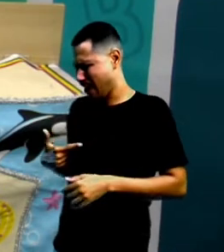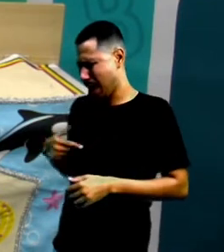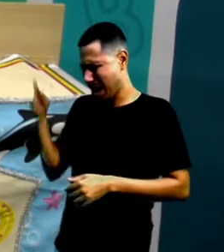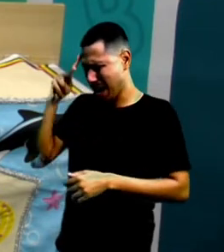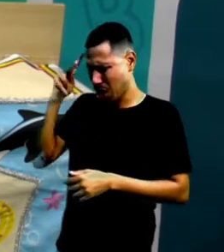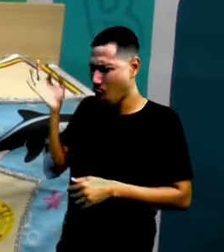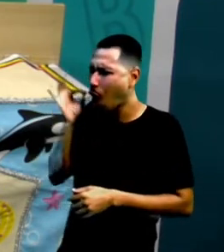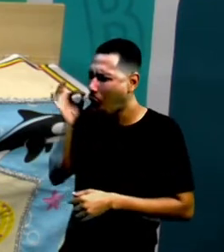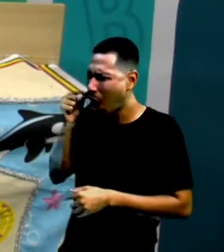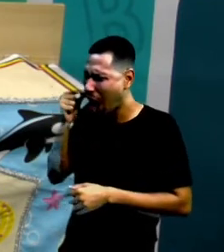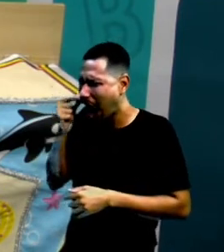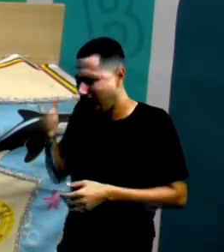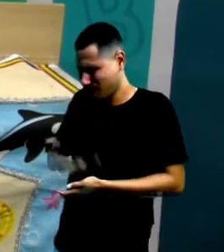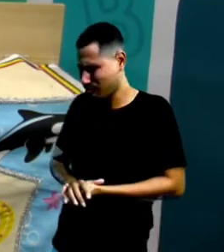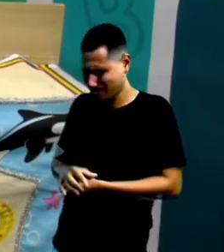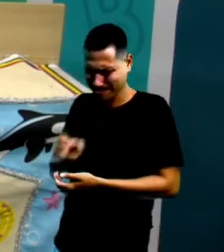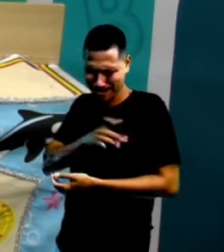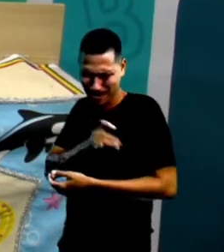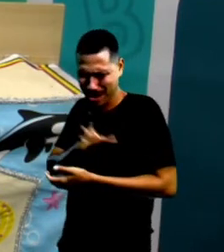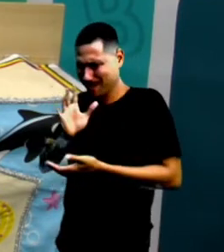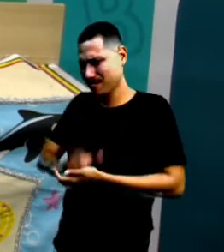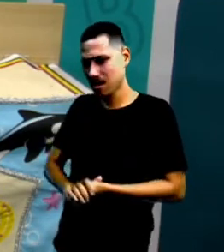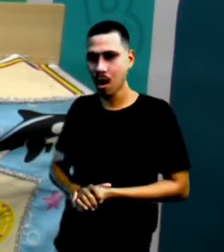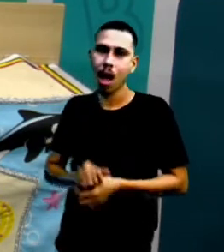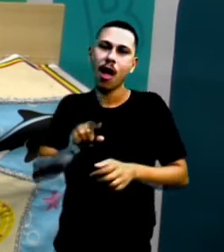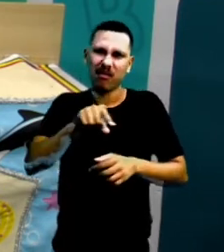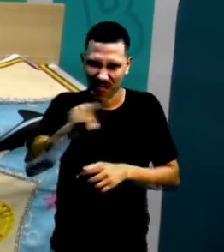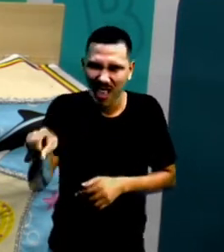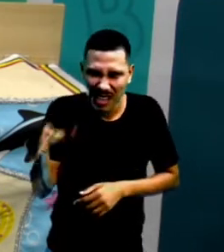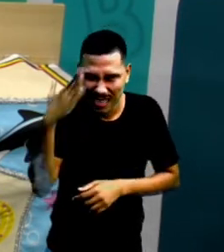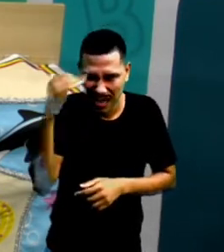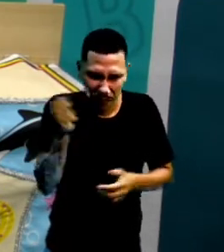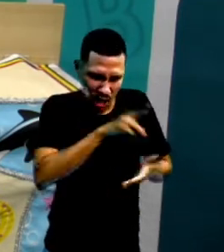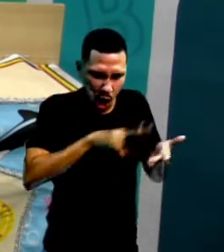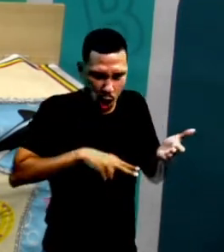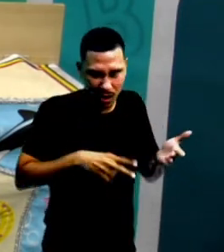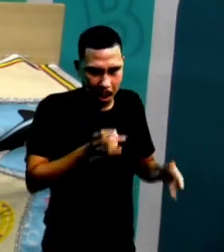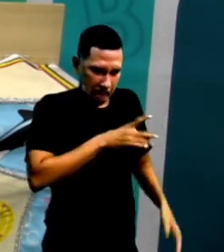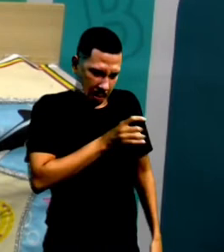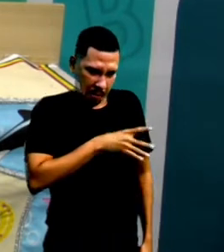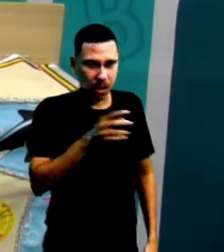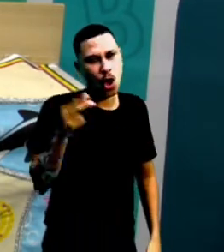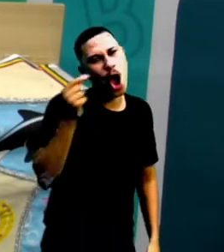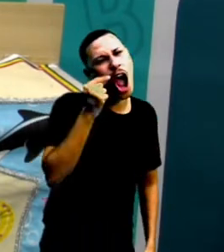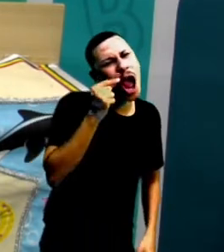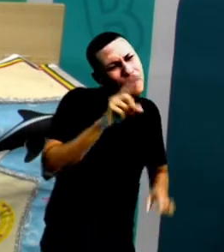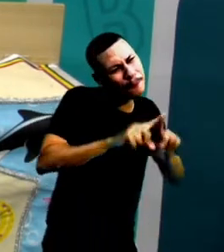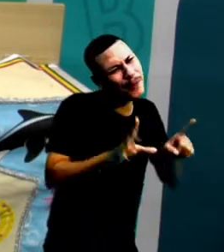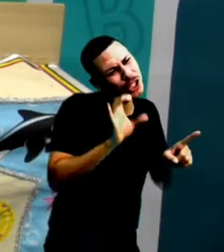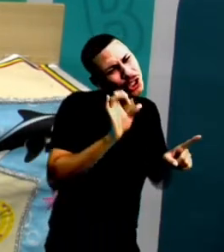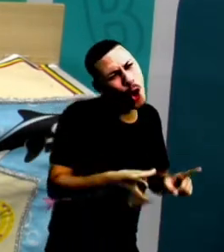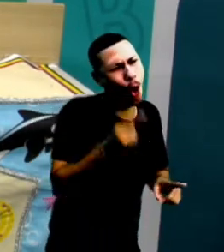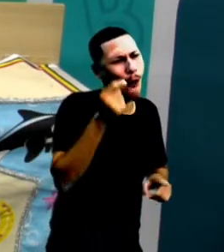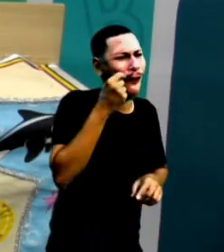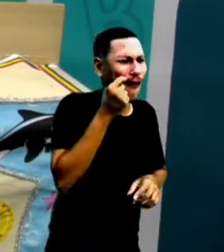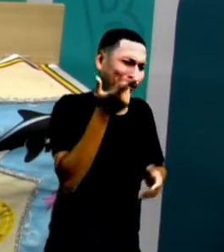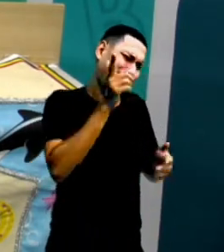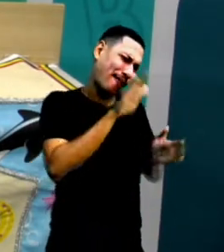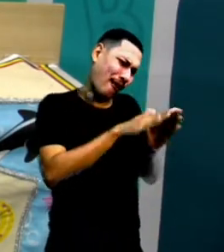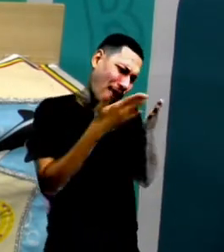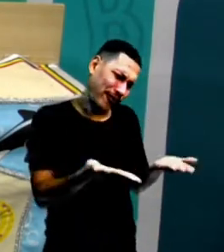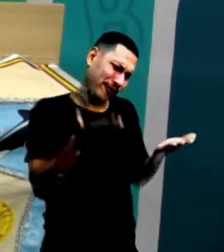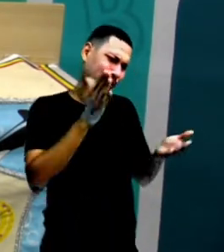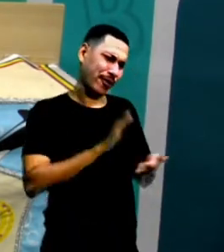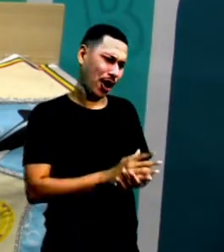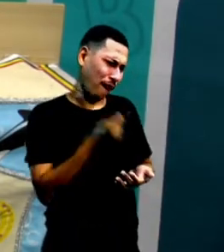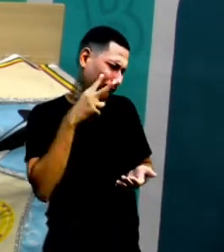Vocês lembram que a leiturinha tem medo de rato? Mas aí nessa história vai aparecer um rato. Mas é só um ratinho, leiturinha. Tá lá no livro,